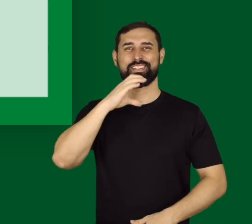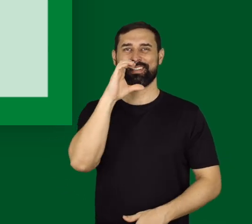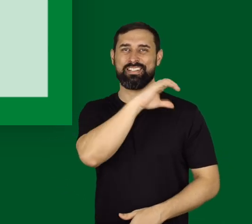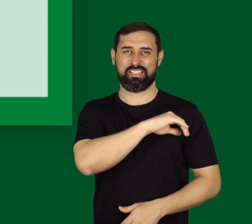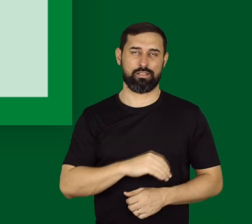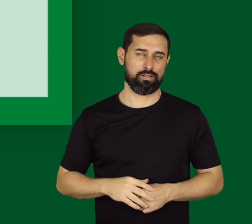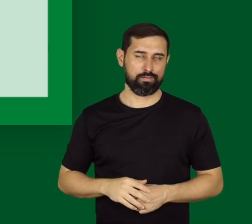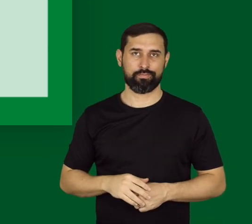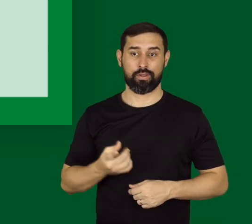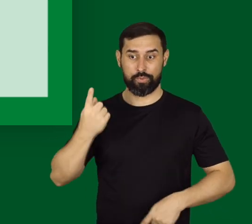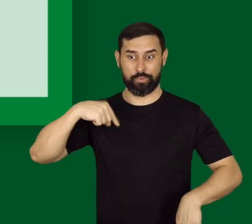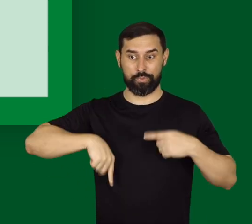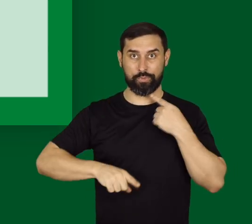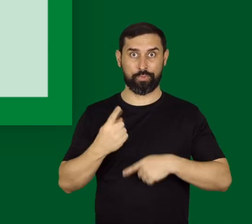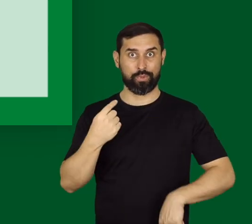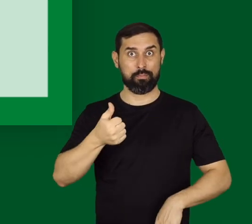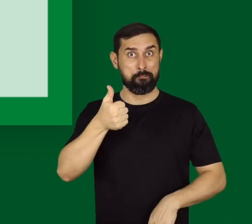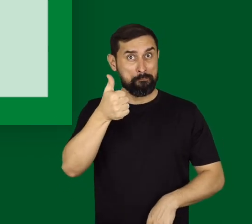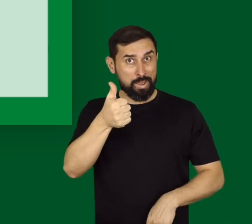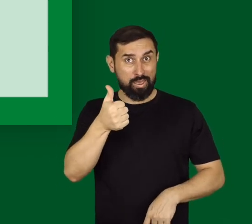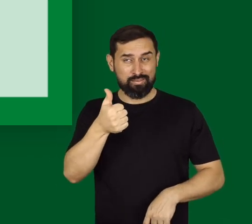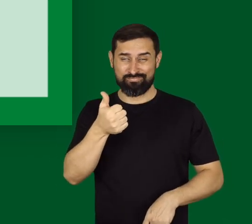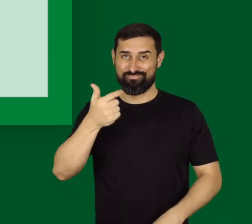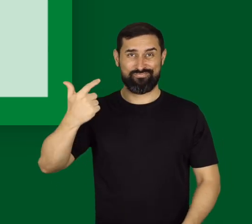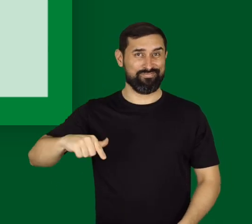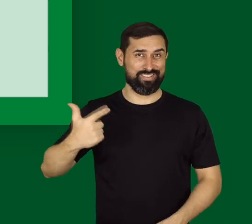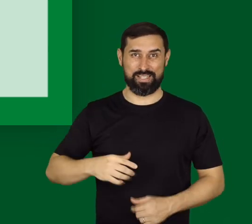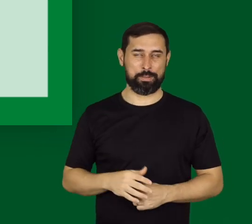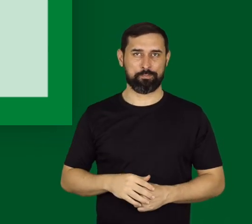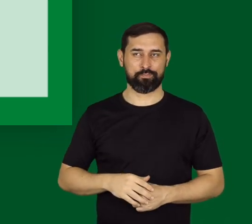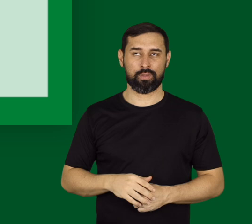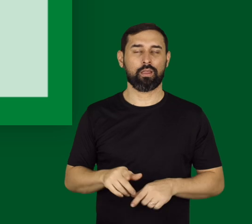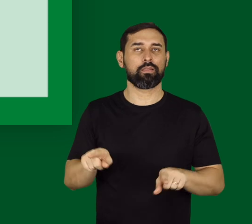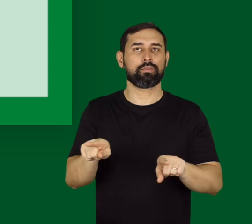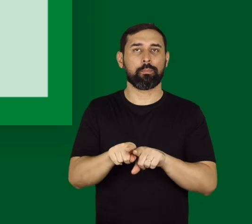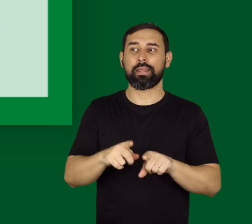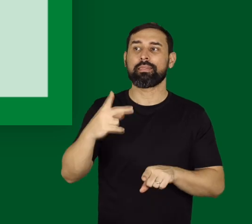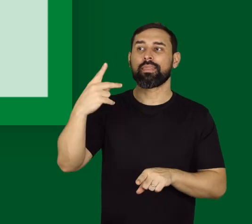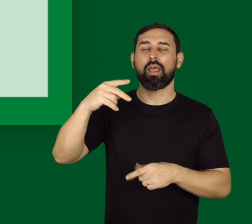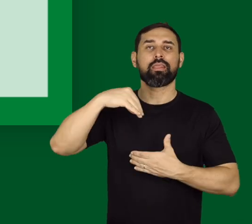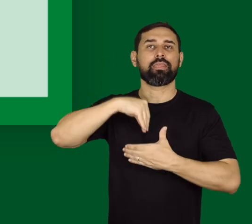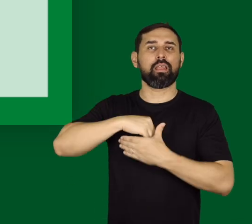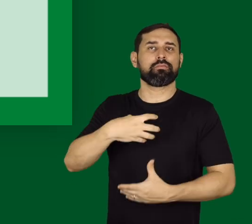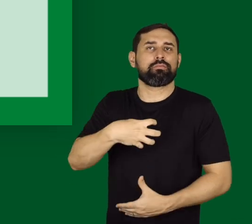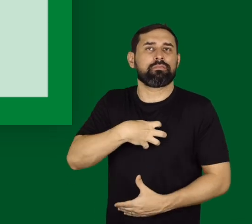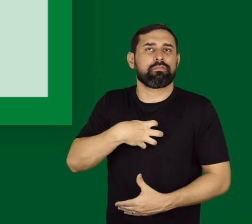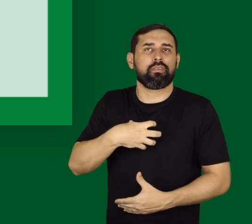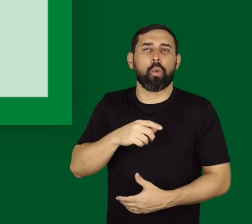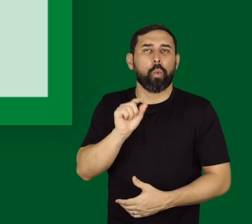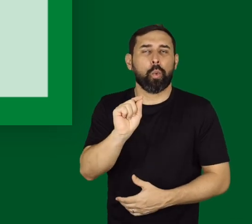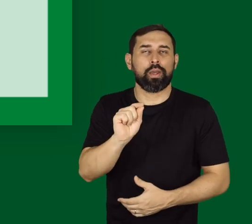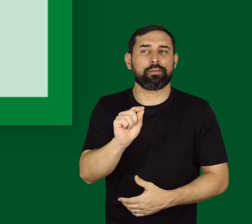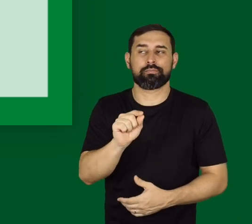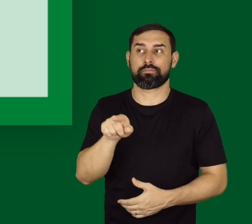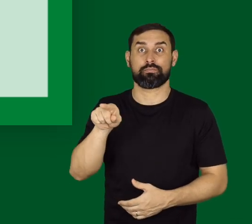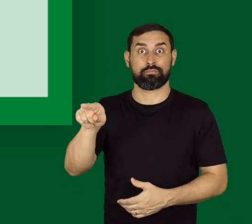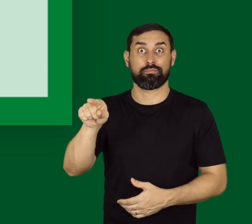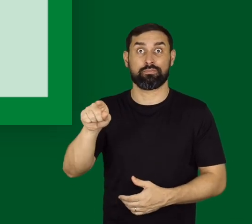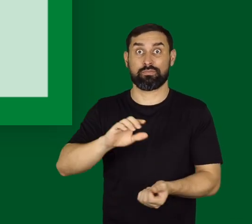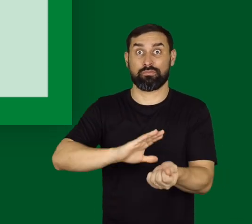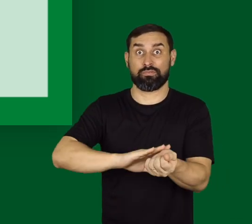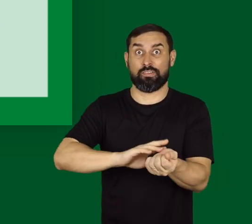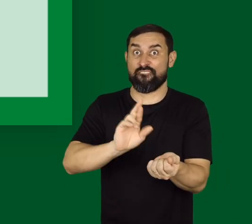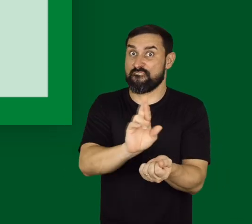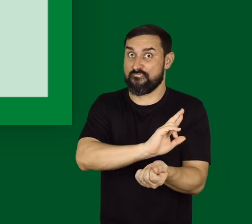estar confusa, ou seja, a perfusão não está adequada em nível da microcirculação. Quais são os